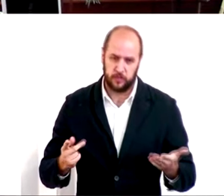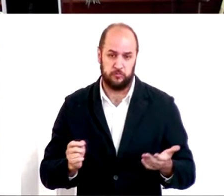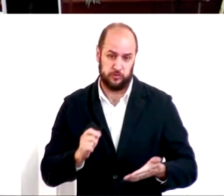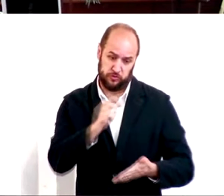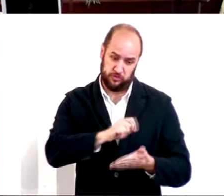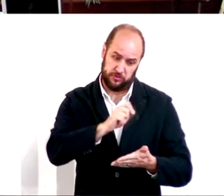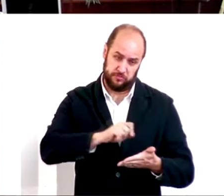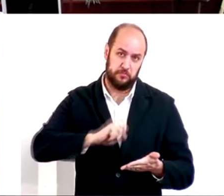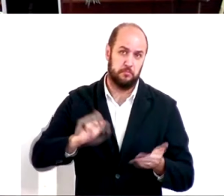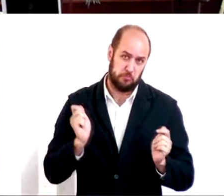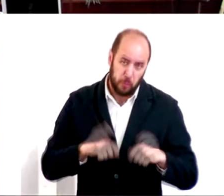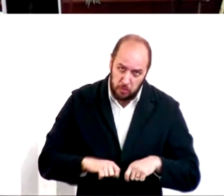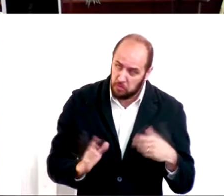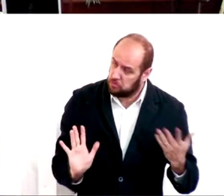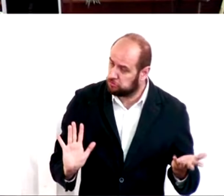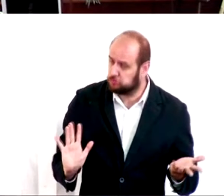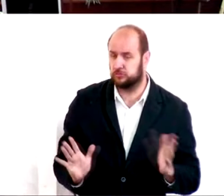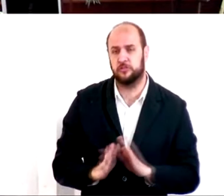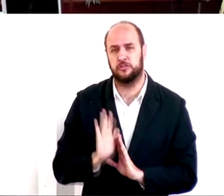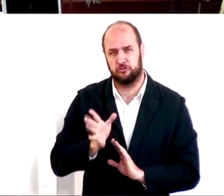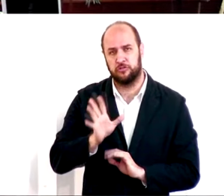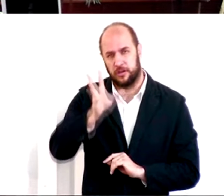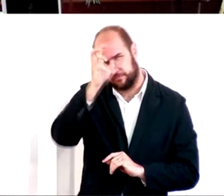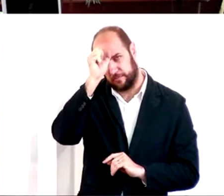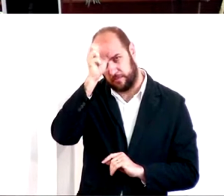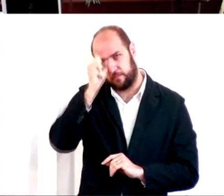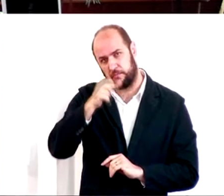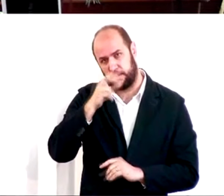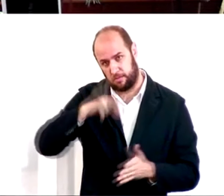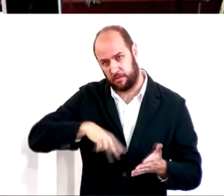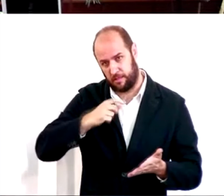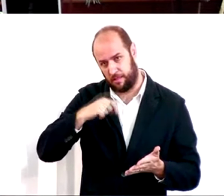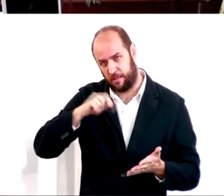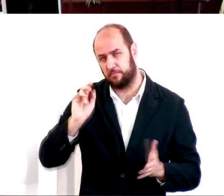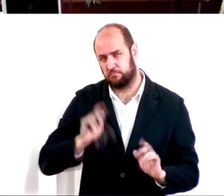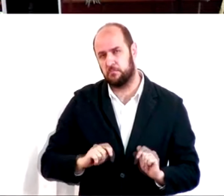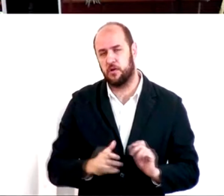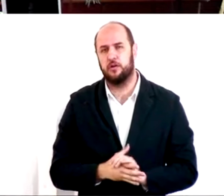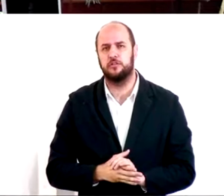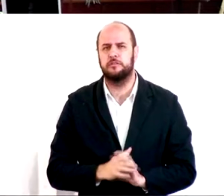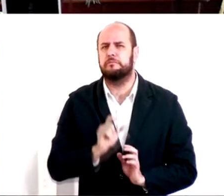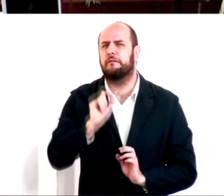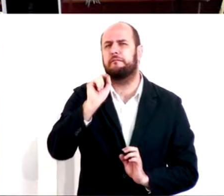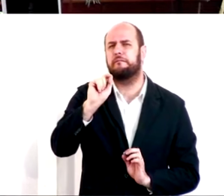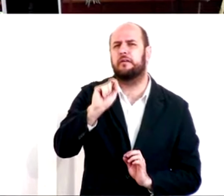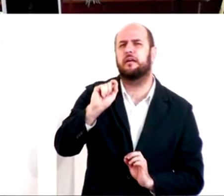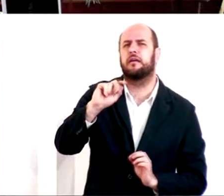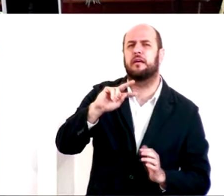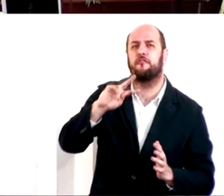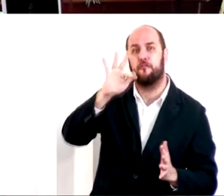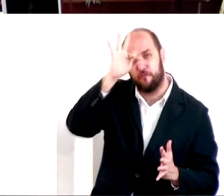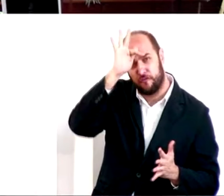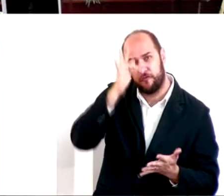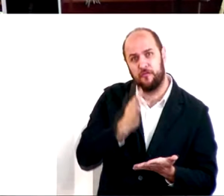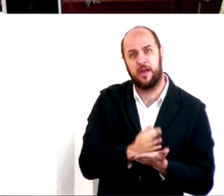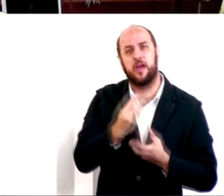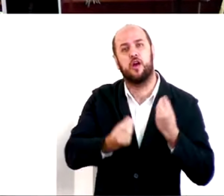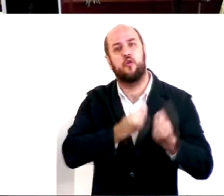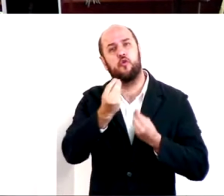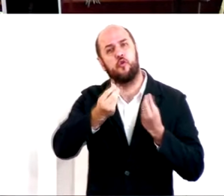assim quiserem, as que já são mais alfabetizadas, o que elas pensam que é a fé. Como é a